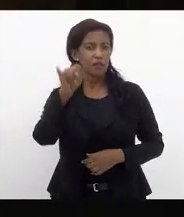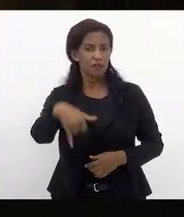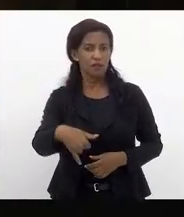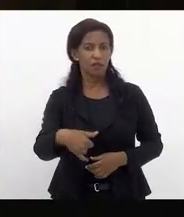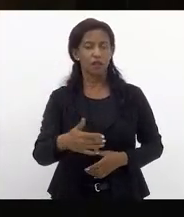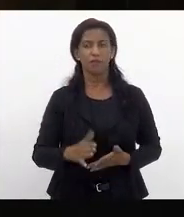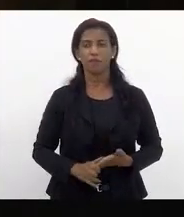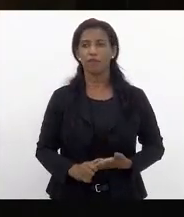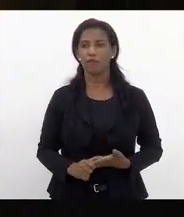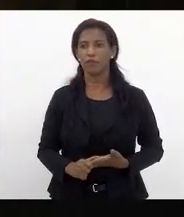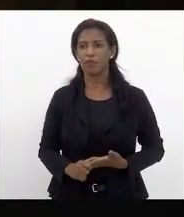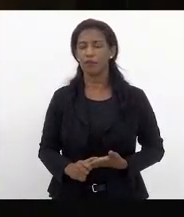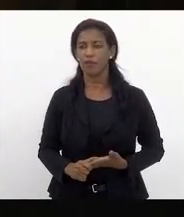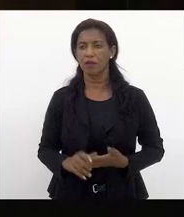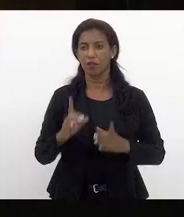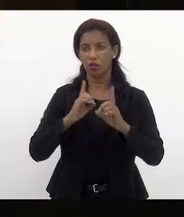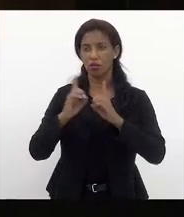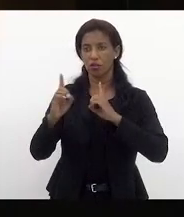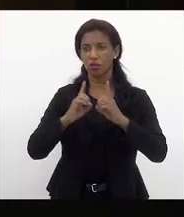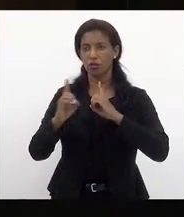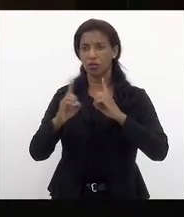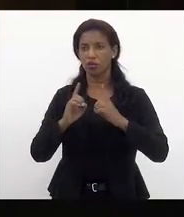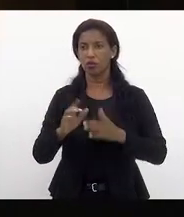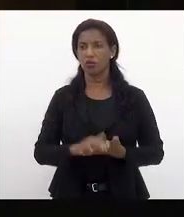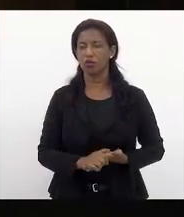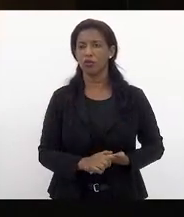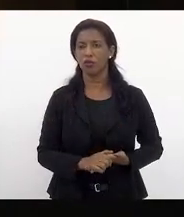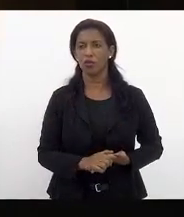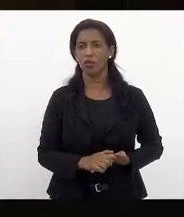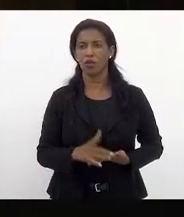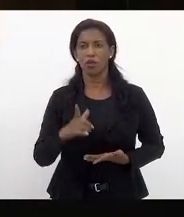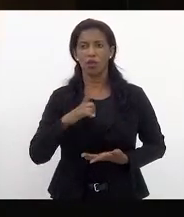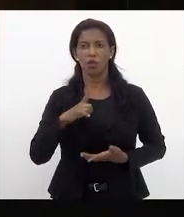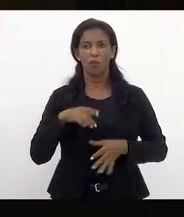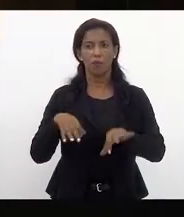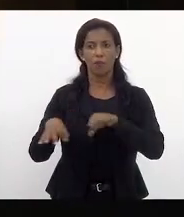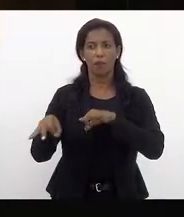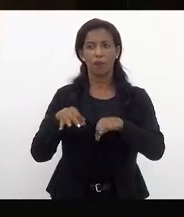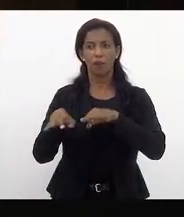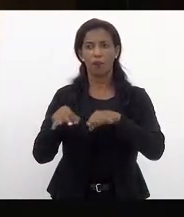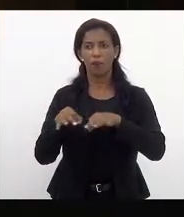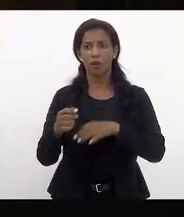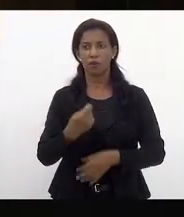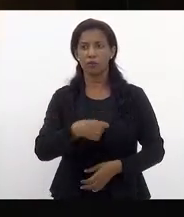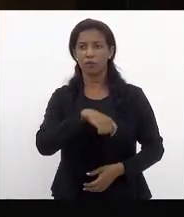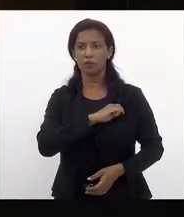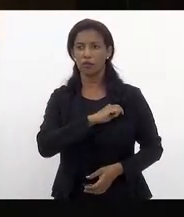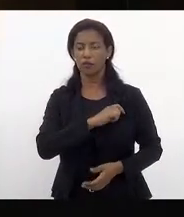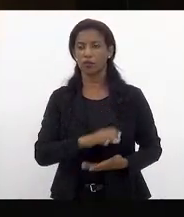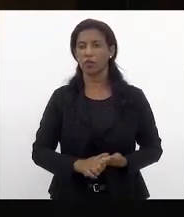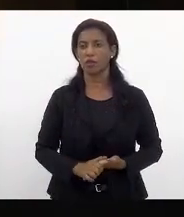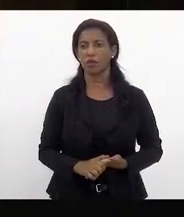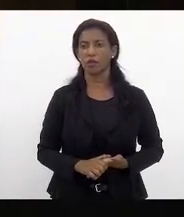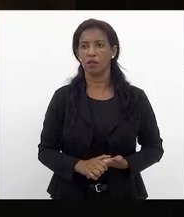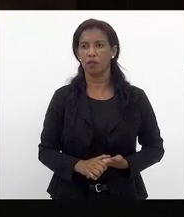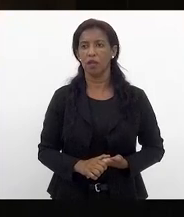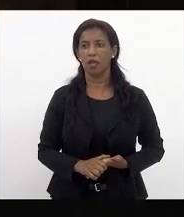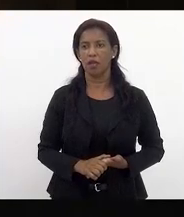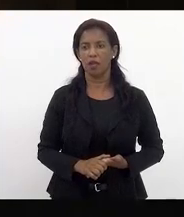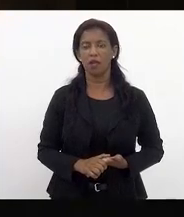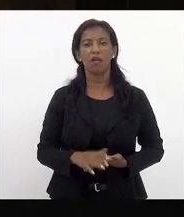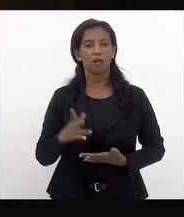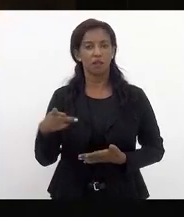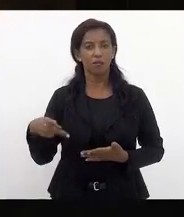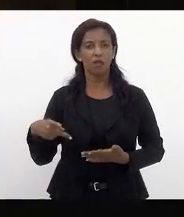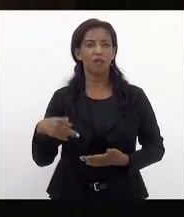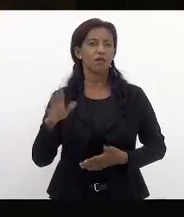aqui discutir e votar um plano de recuperação fiscal que pretende dar um cheque em branco na mão